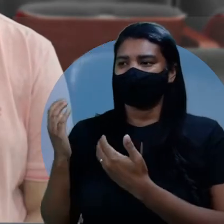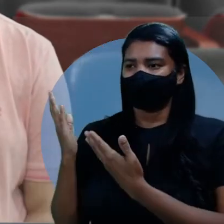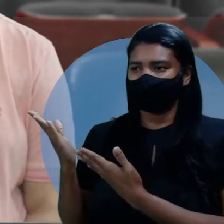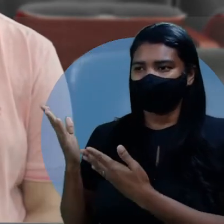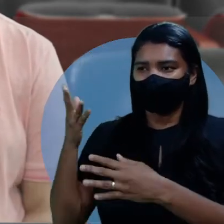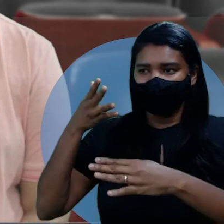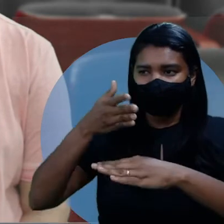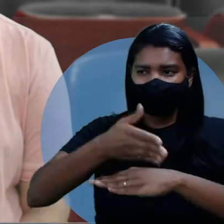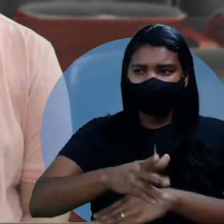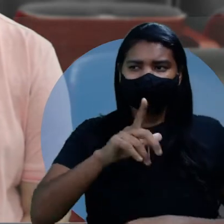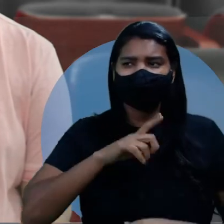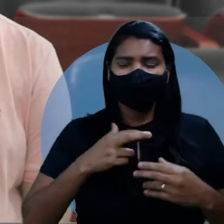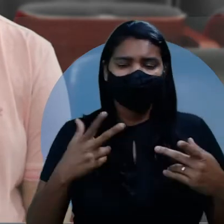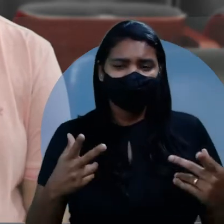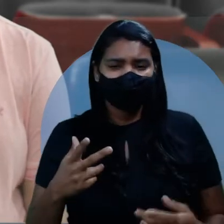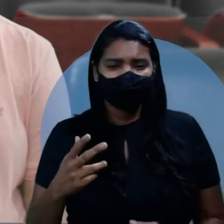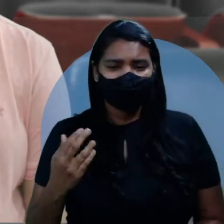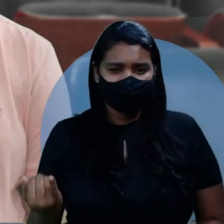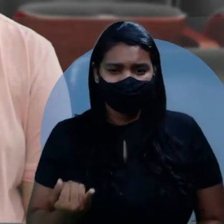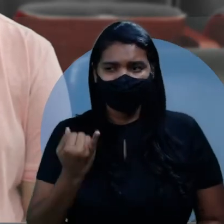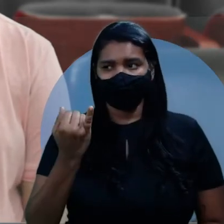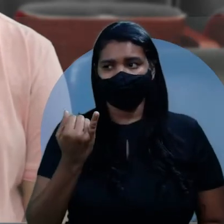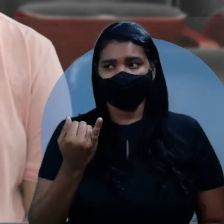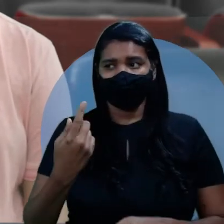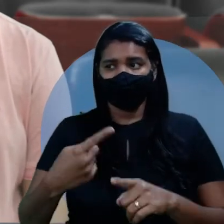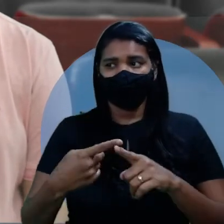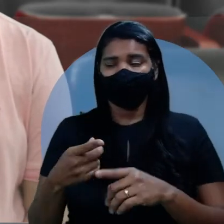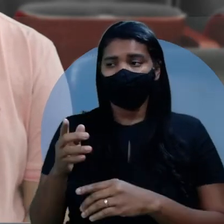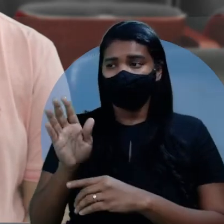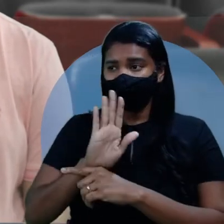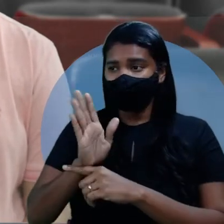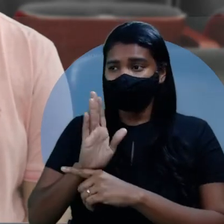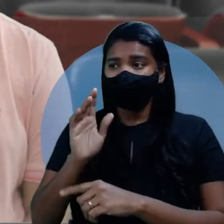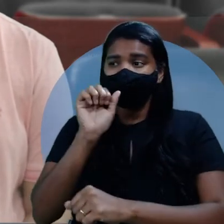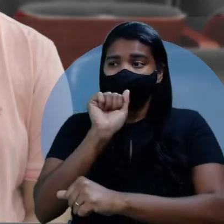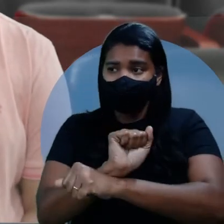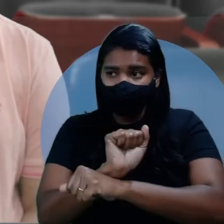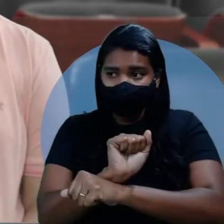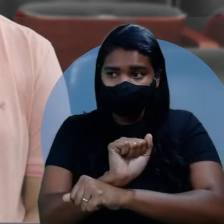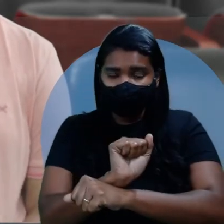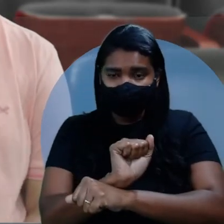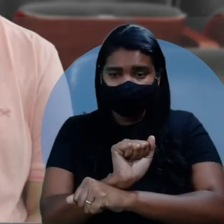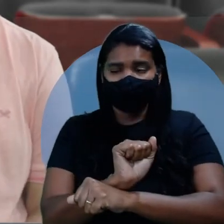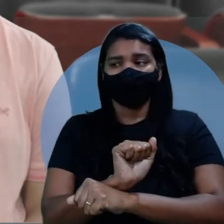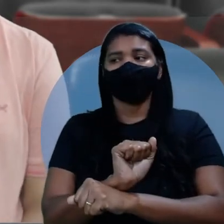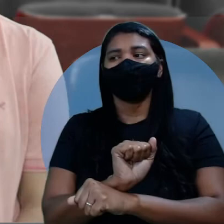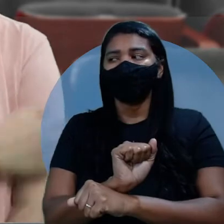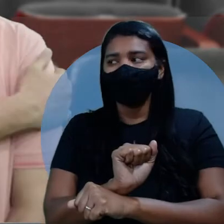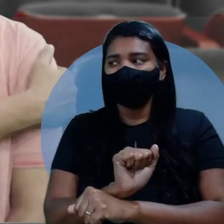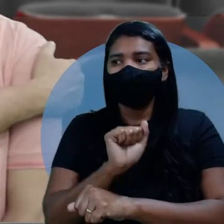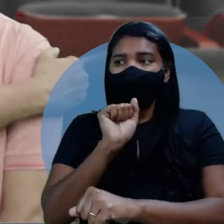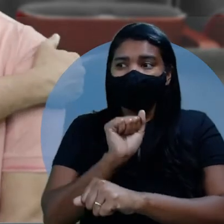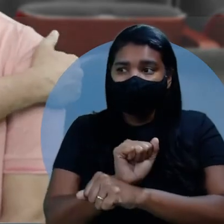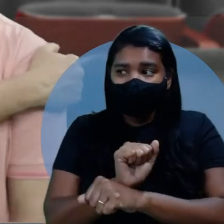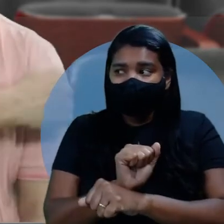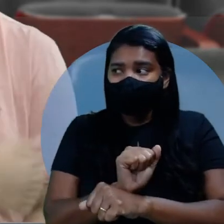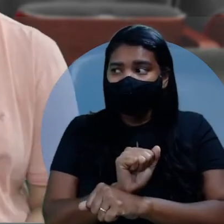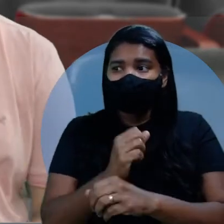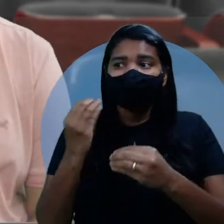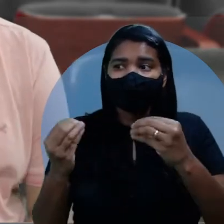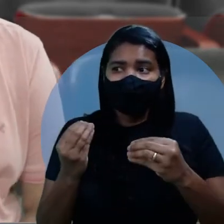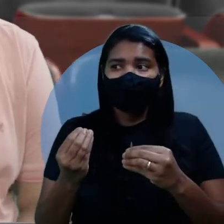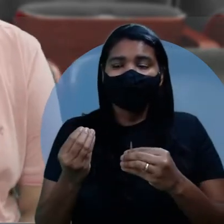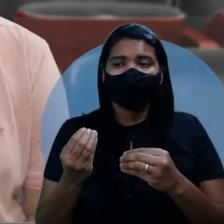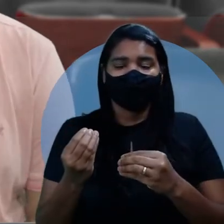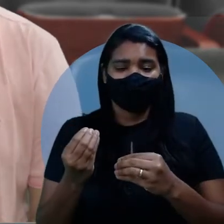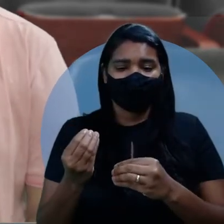umas coisas interessantes. Antigamente, os filmes, eles tinham uma pausa. Eles tinham uma pausa no meio do filme, como se fosse um recreio.